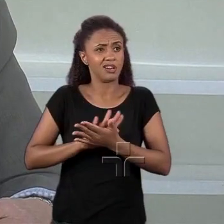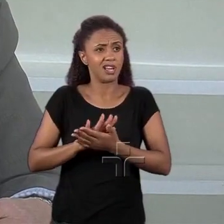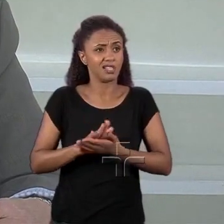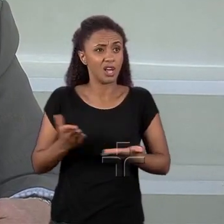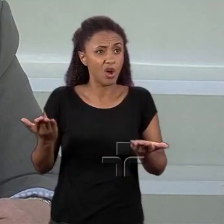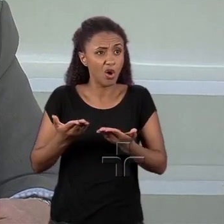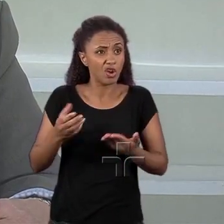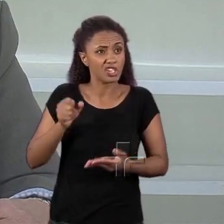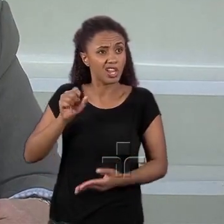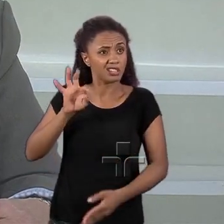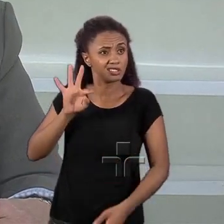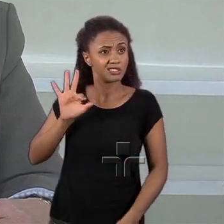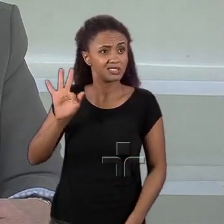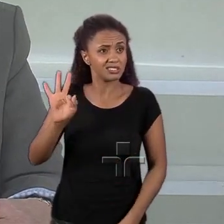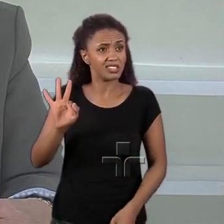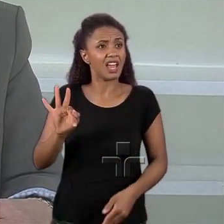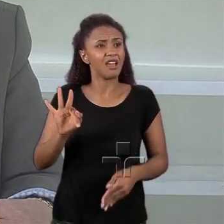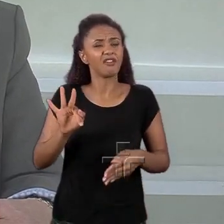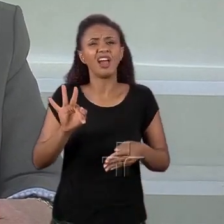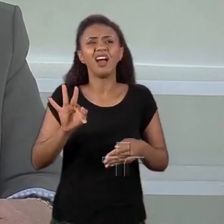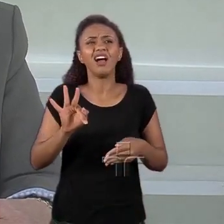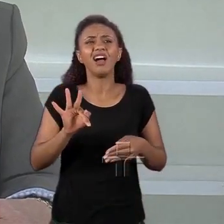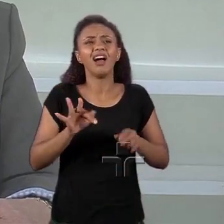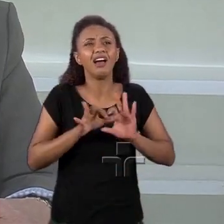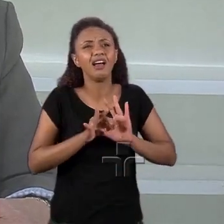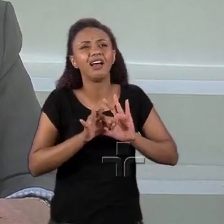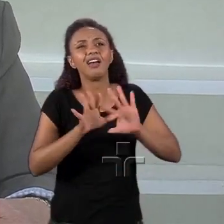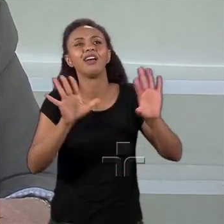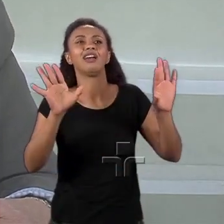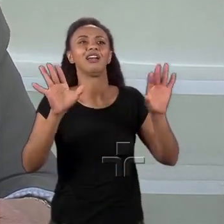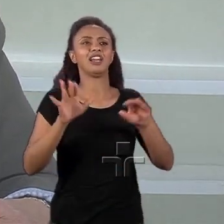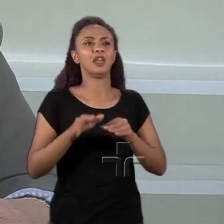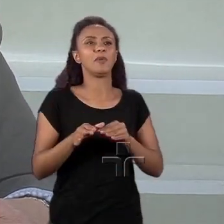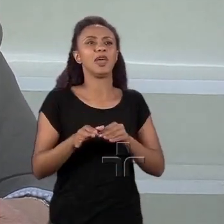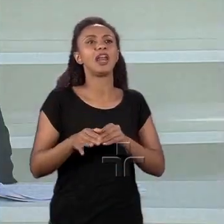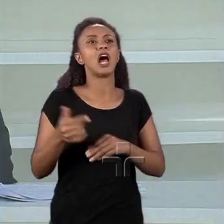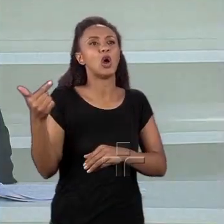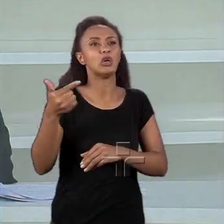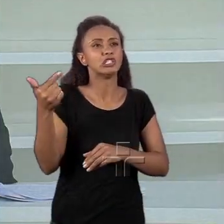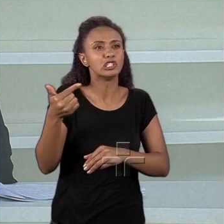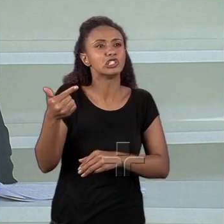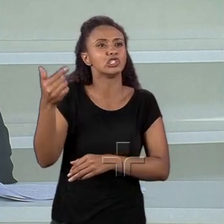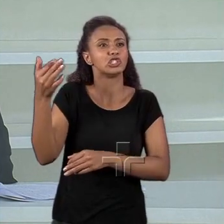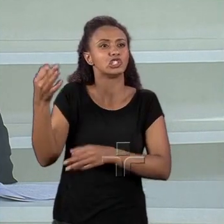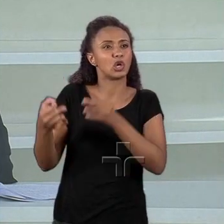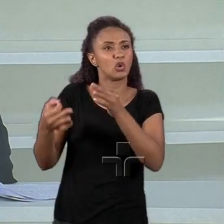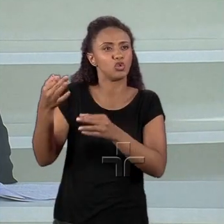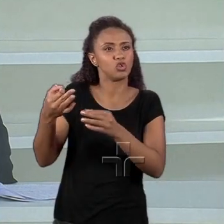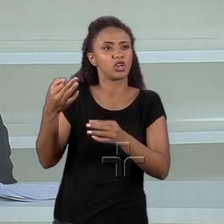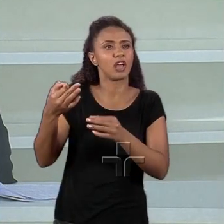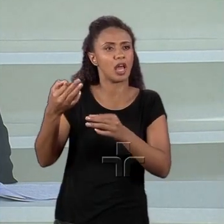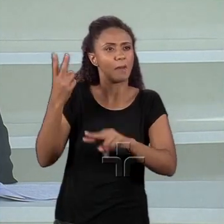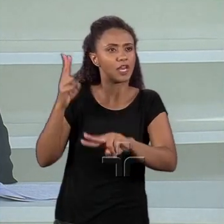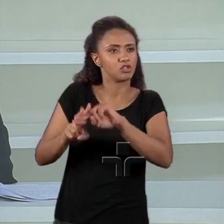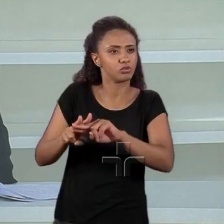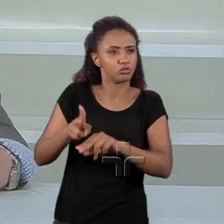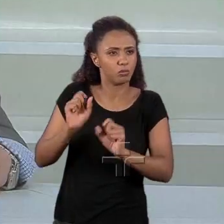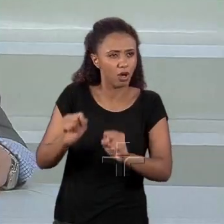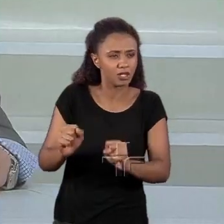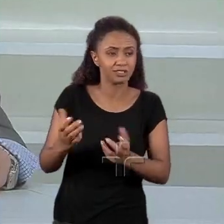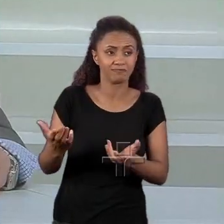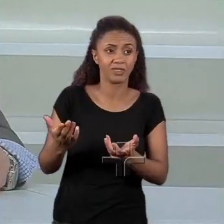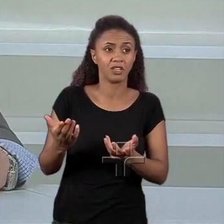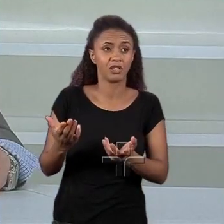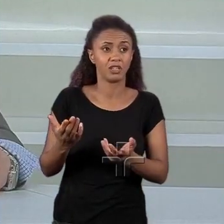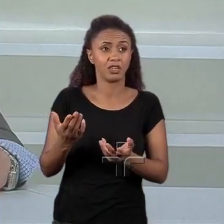tenha deliberado, majoritariamente mantendo a prisão em segunda instância, que nós festejamos e celebramos, e 1